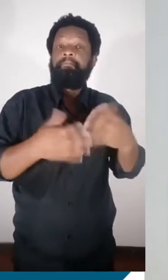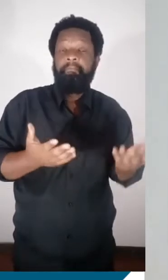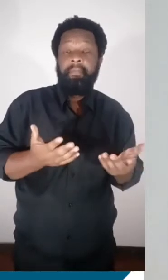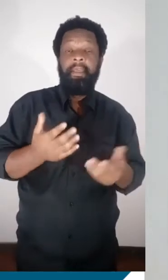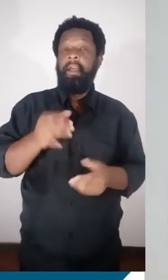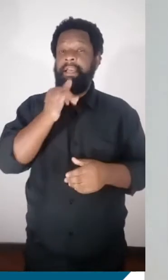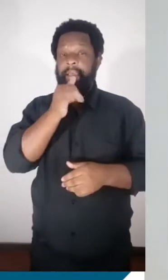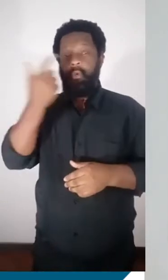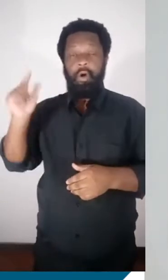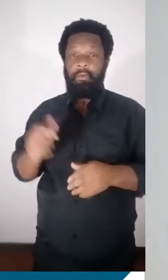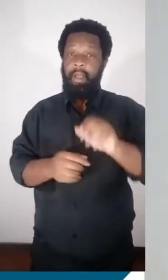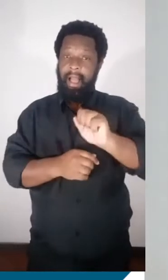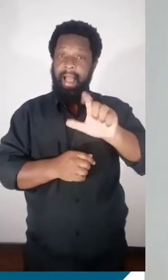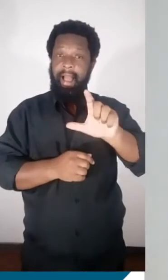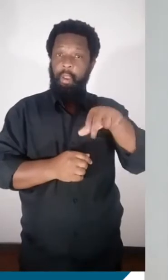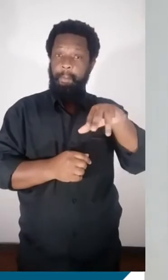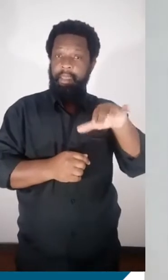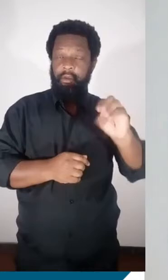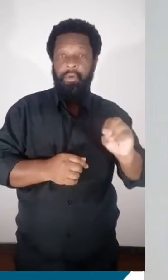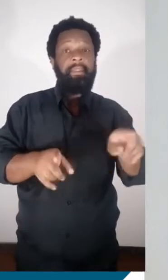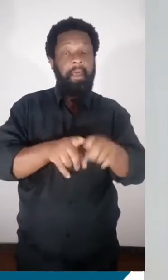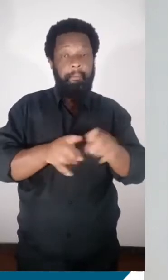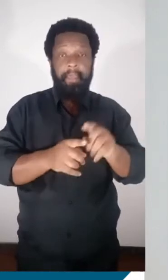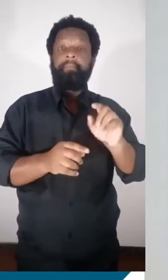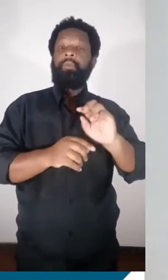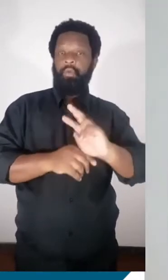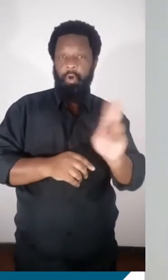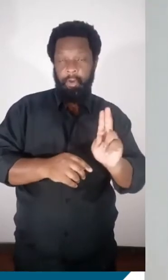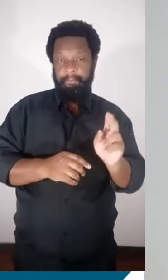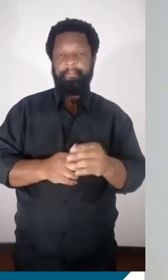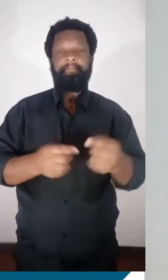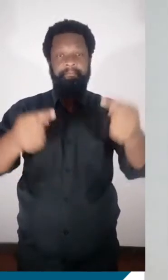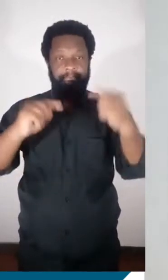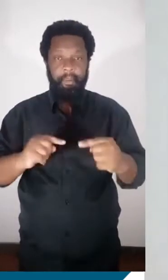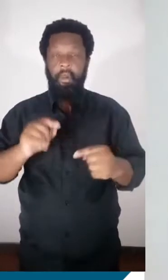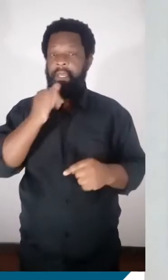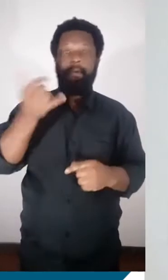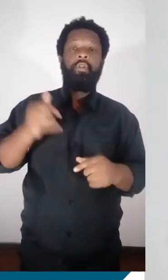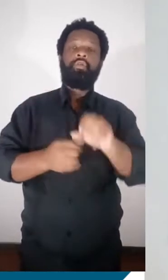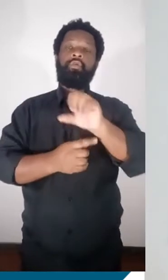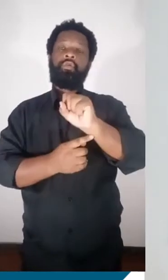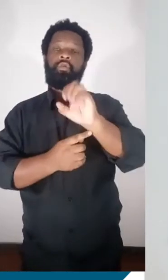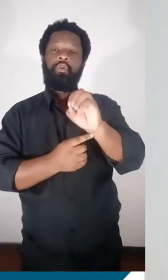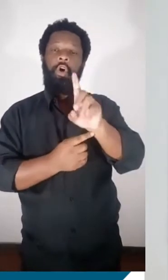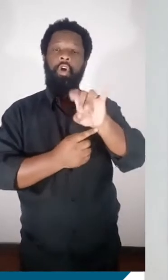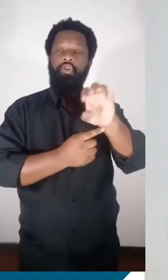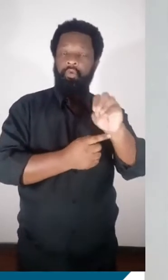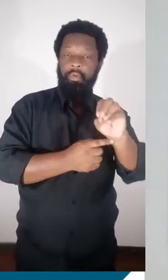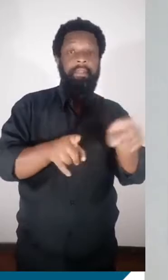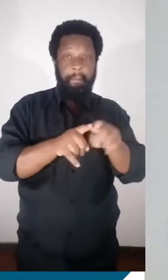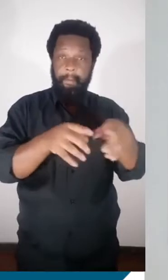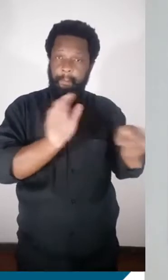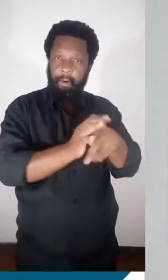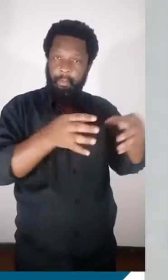desse aqui, alumínio. Alumínio também é fixo, então hidróxido de alumínio. No caso desse aqui, sódio, também é